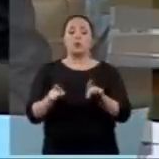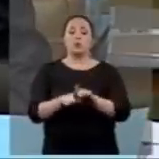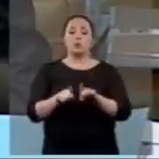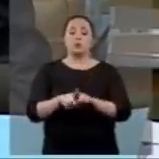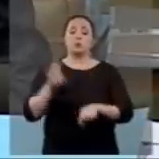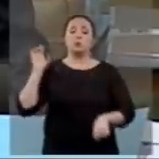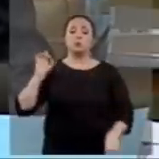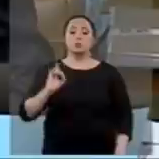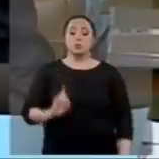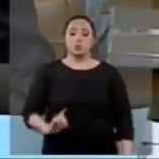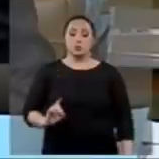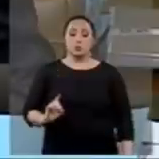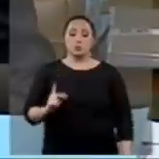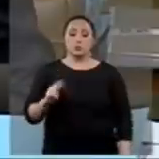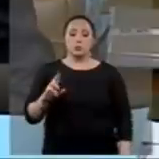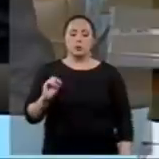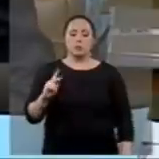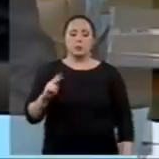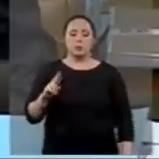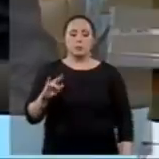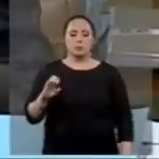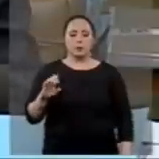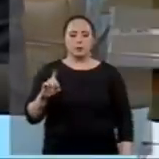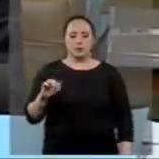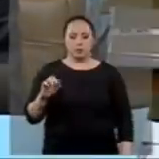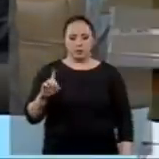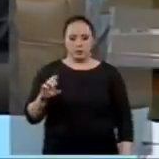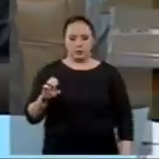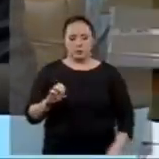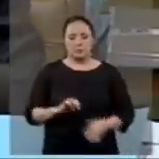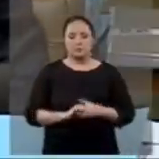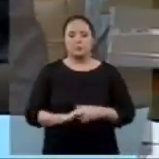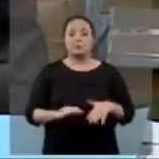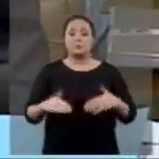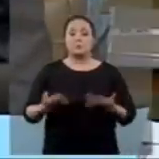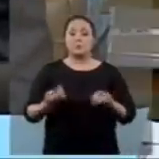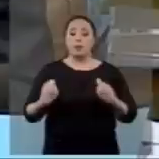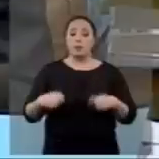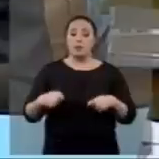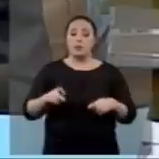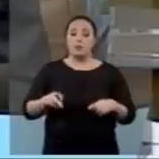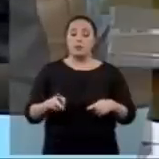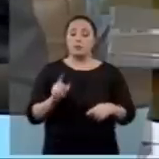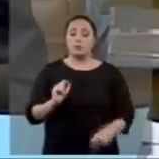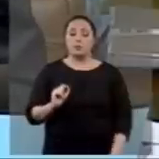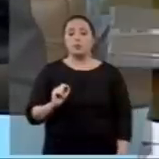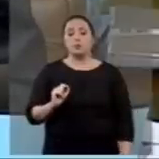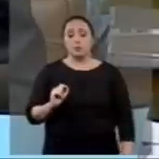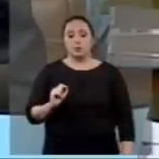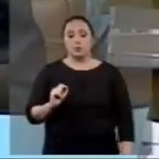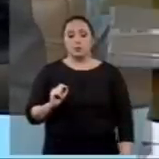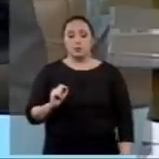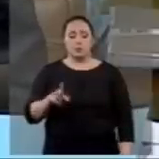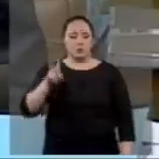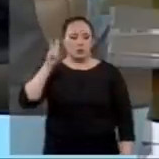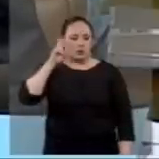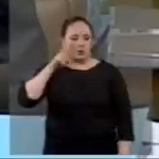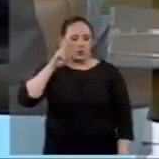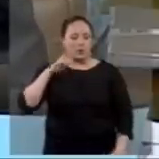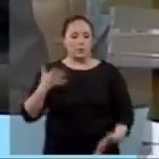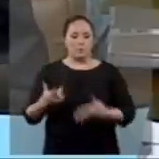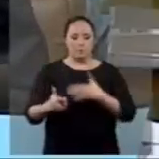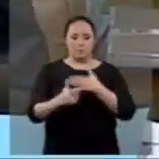direito de propriedade. Daí a necessidade sempre senhora Presidente, de rememorar a